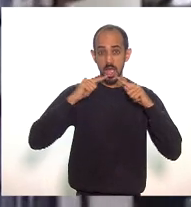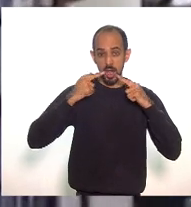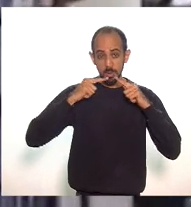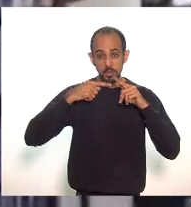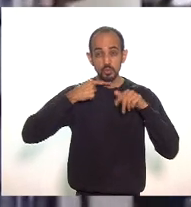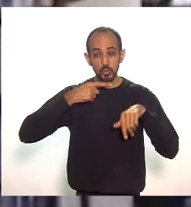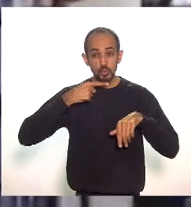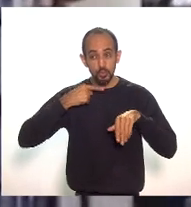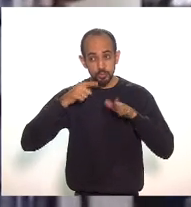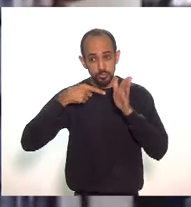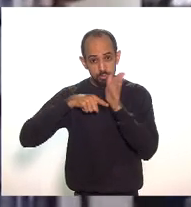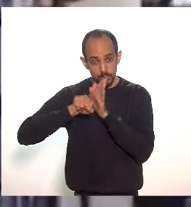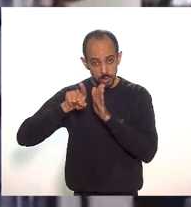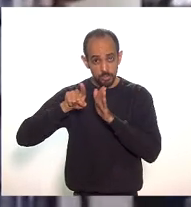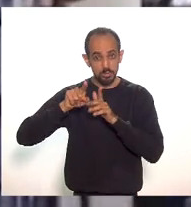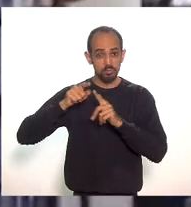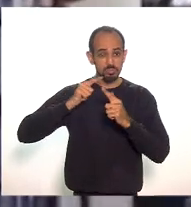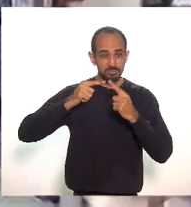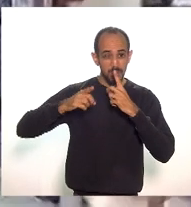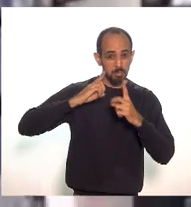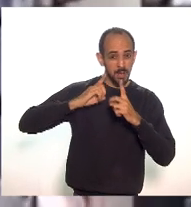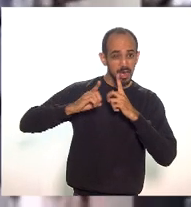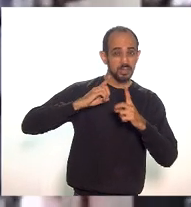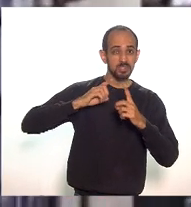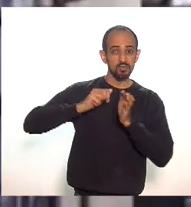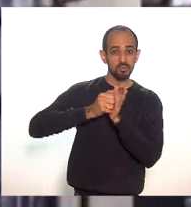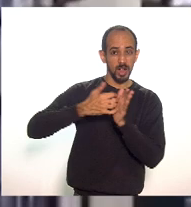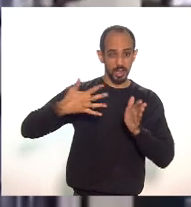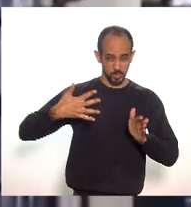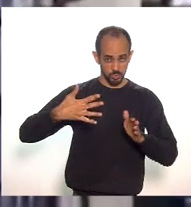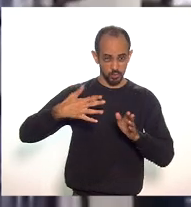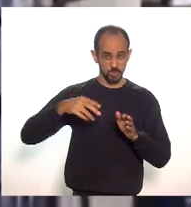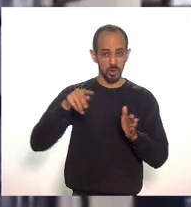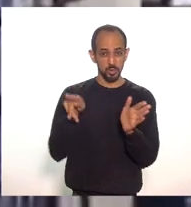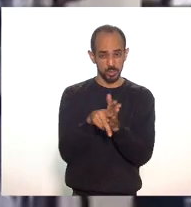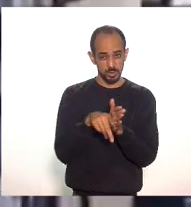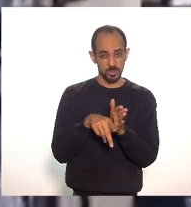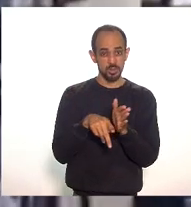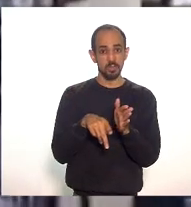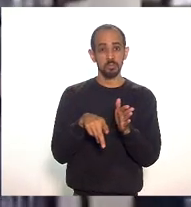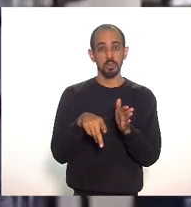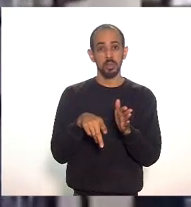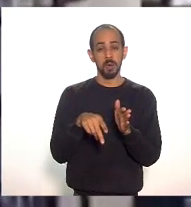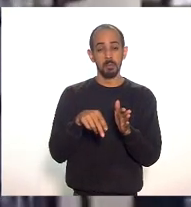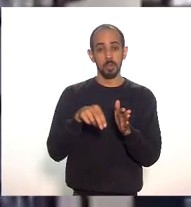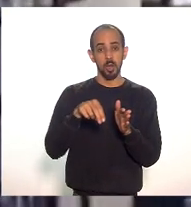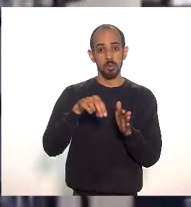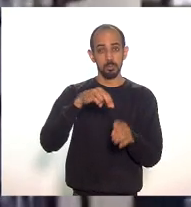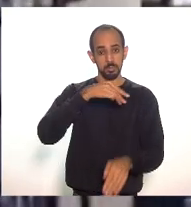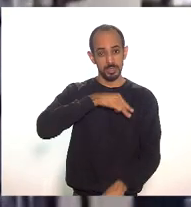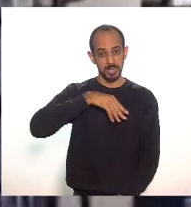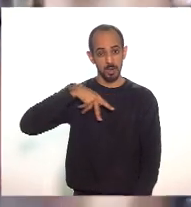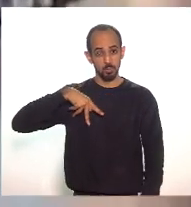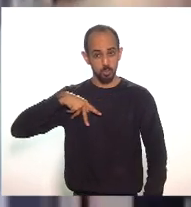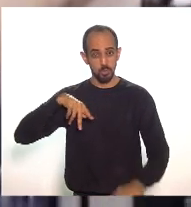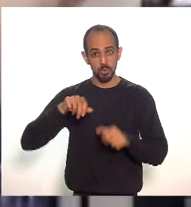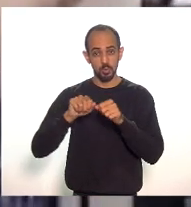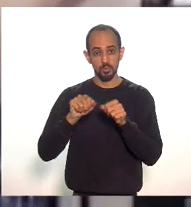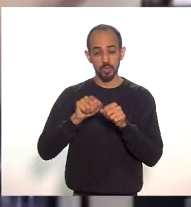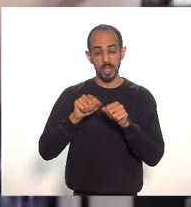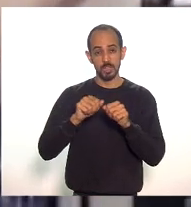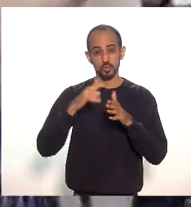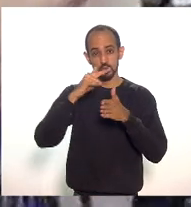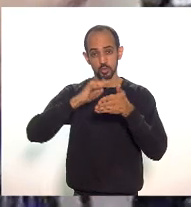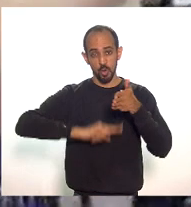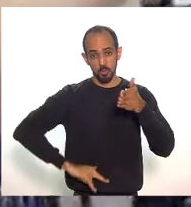presentes inclusive teve até uma nota técnica do próprio Ministério Público onde